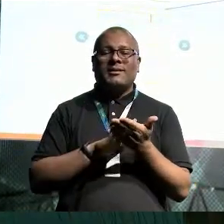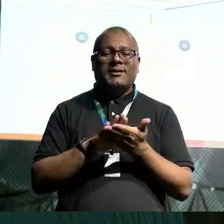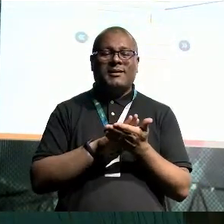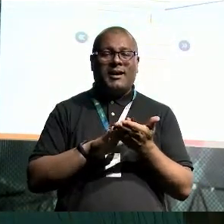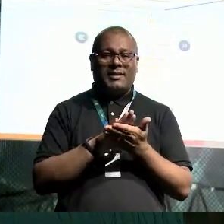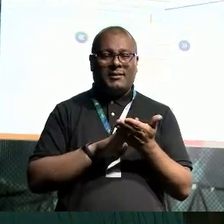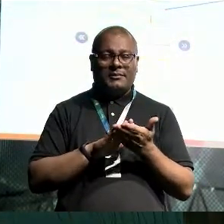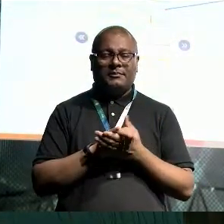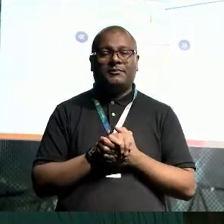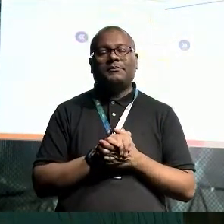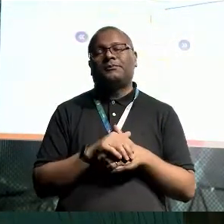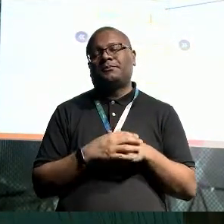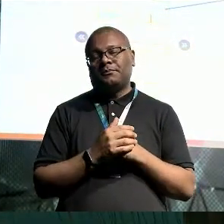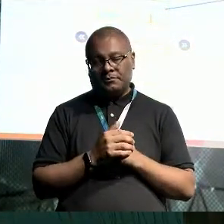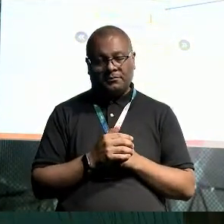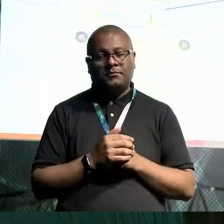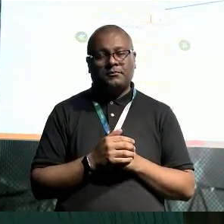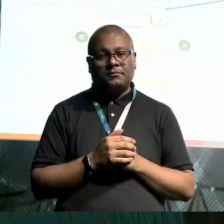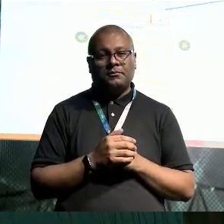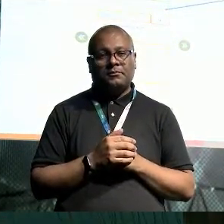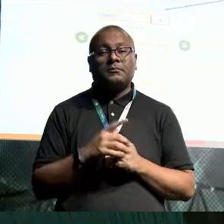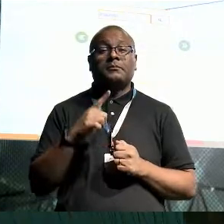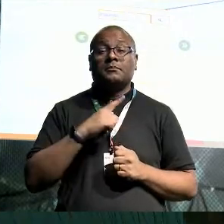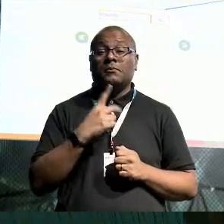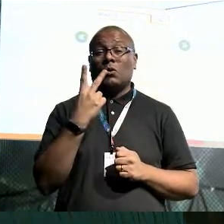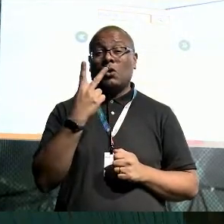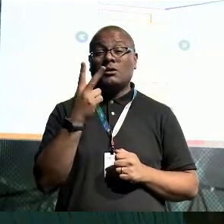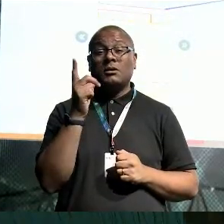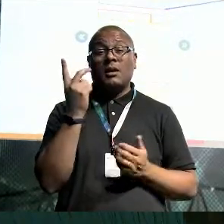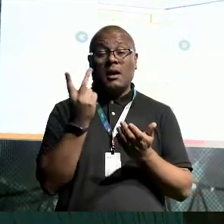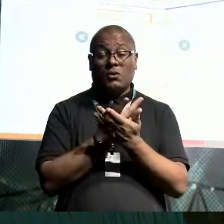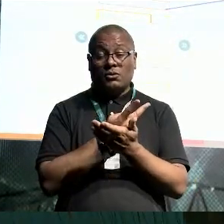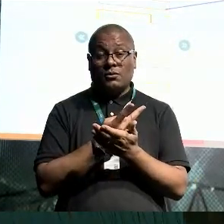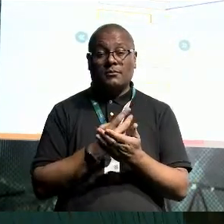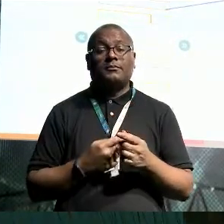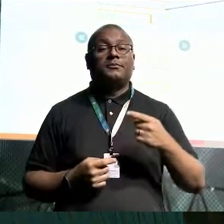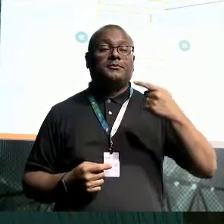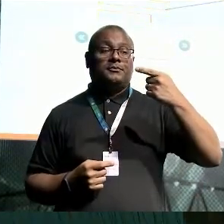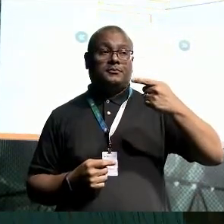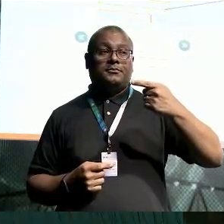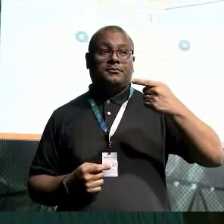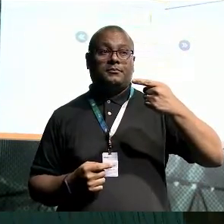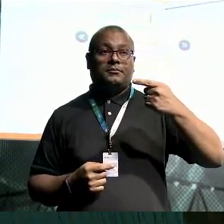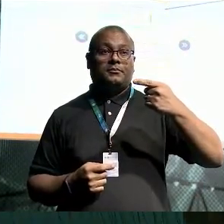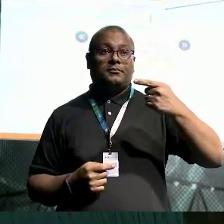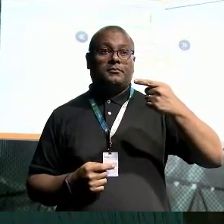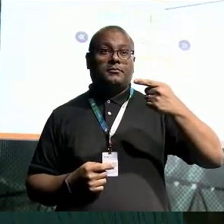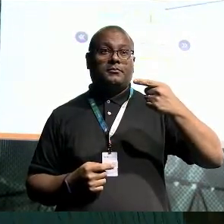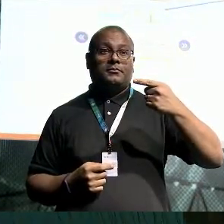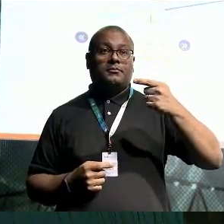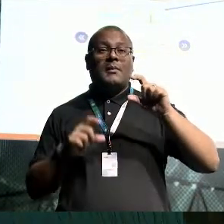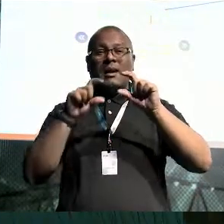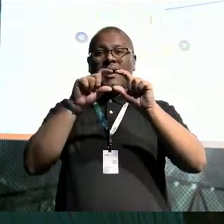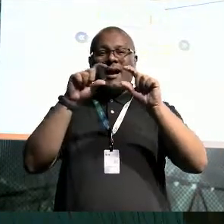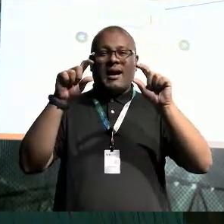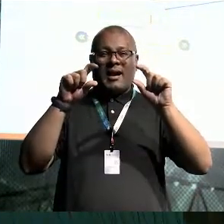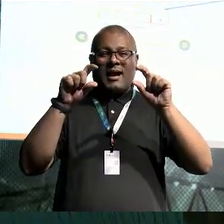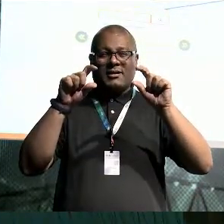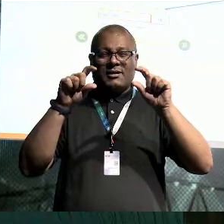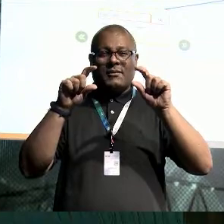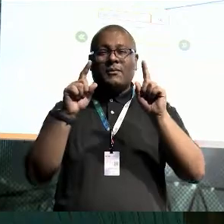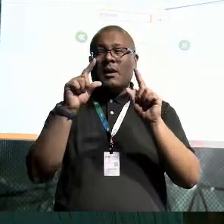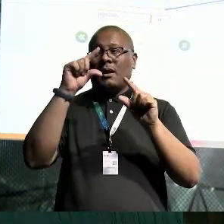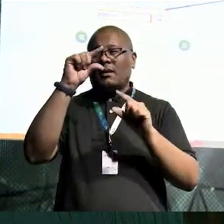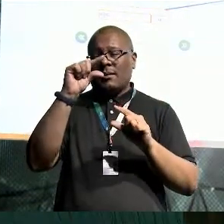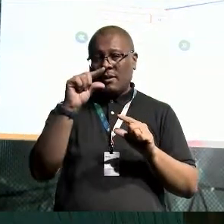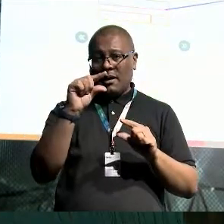nenhuma informação por conta disso. Então, ele te deu 2 bugs. Ele te deu o bug de que essa caixa editável sua está